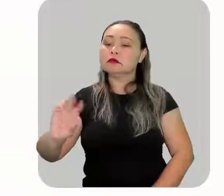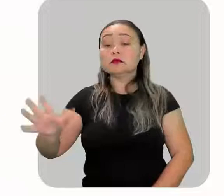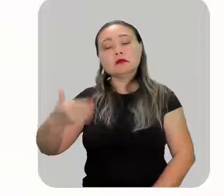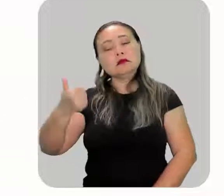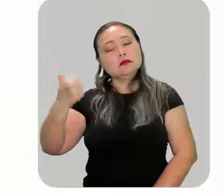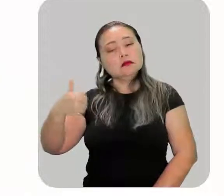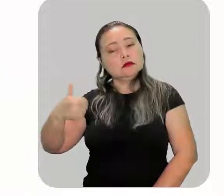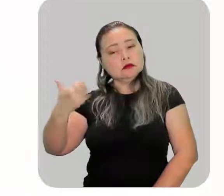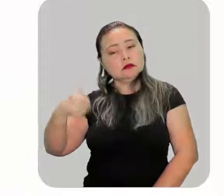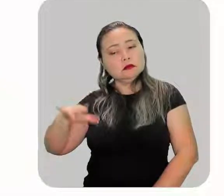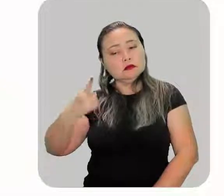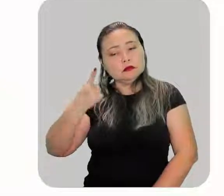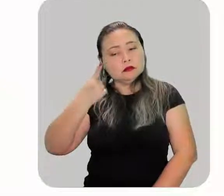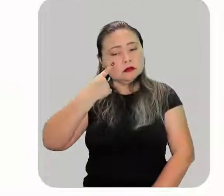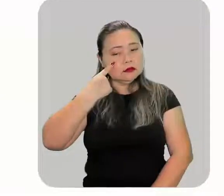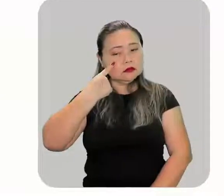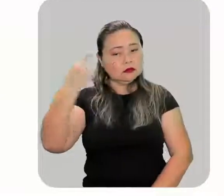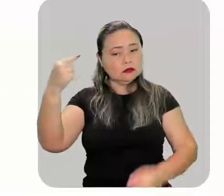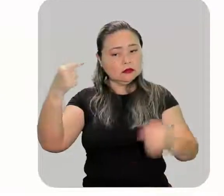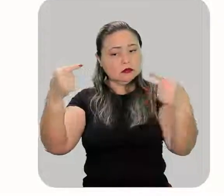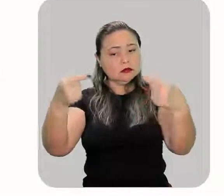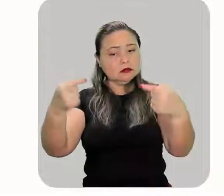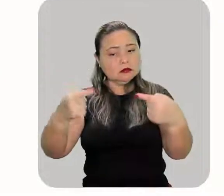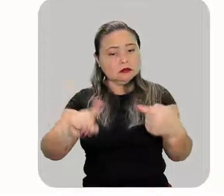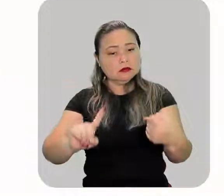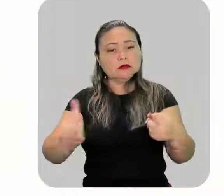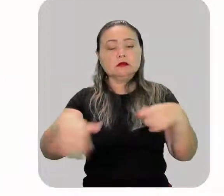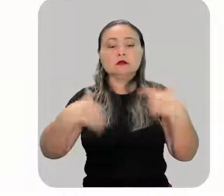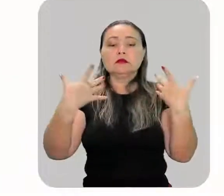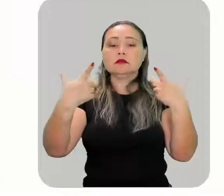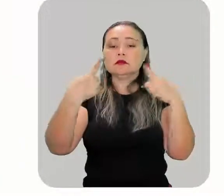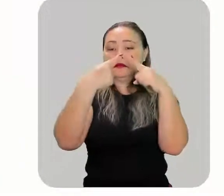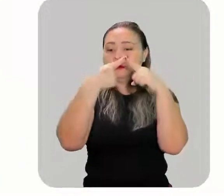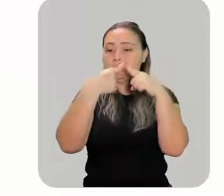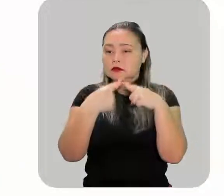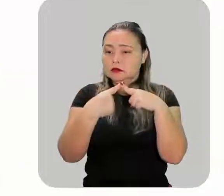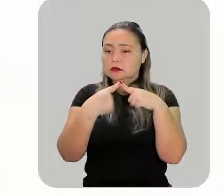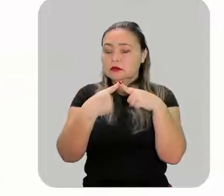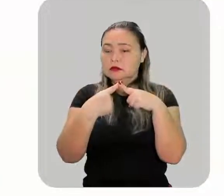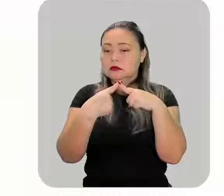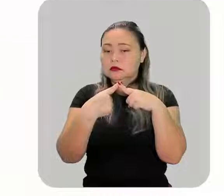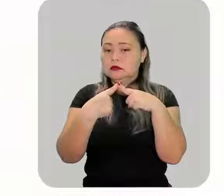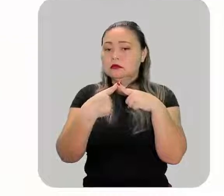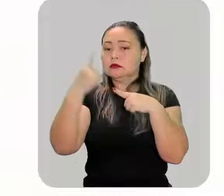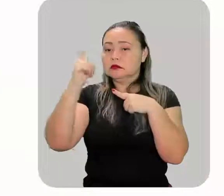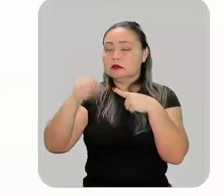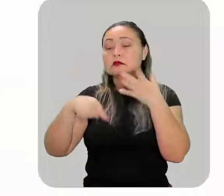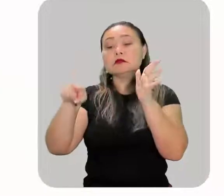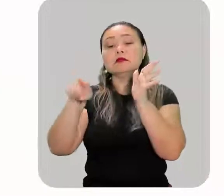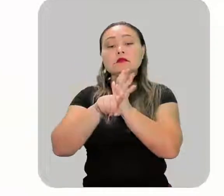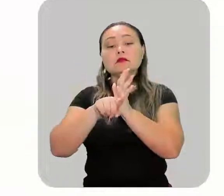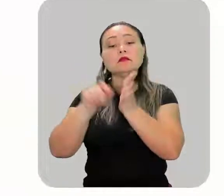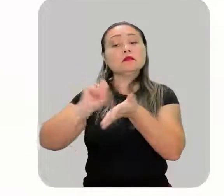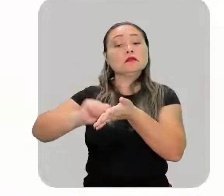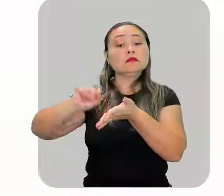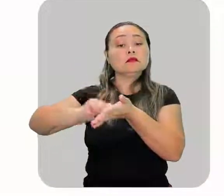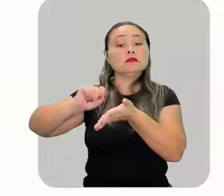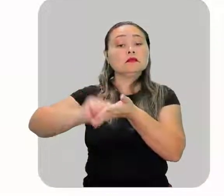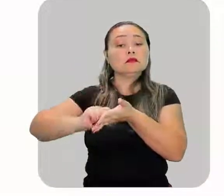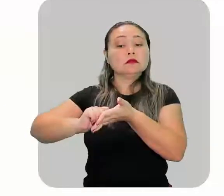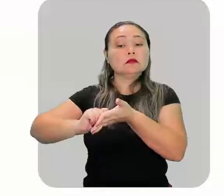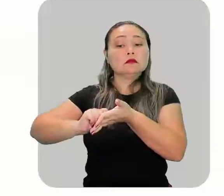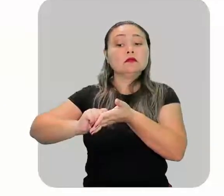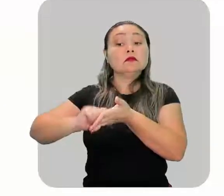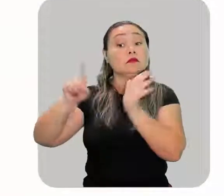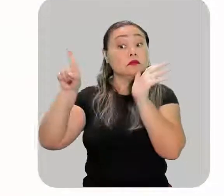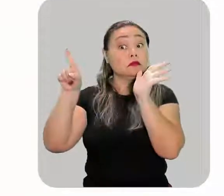lá agora? Vamos ver se confere? Olha lá. Então, peraí rapidinho. Se a multiplicação, né, deu negativa, aí você já anota aí, ó. Multiplicação